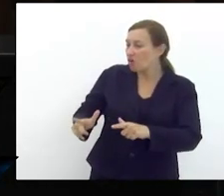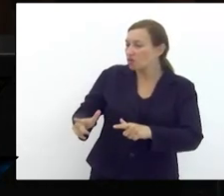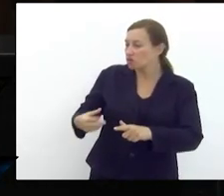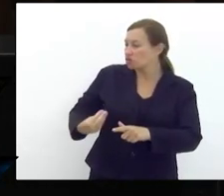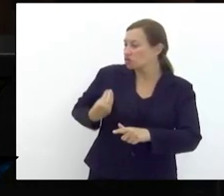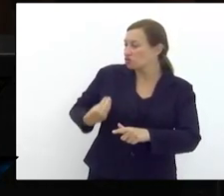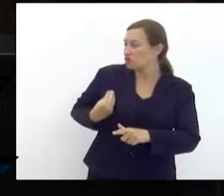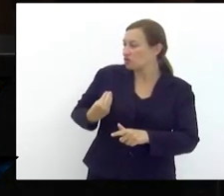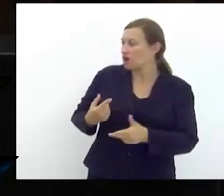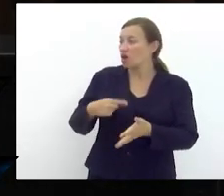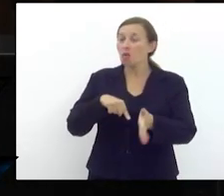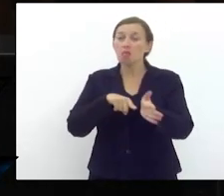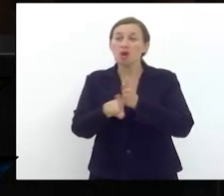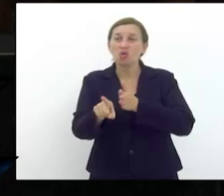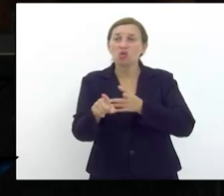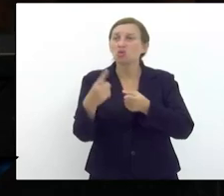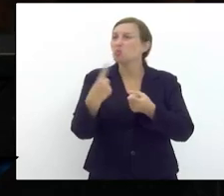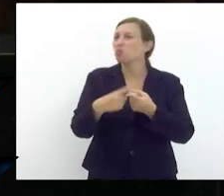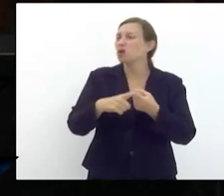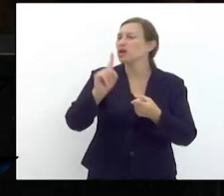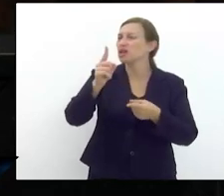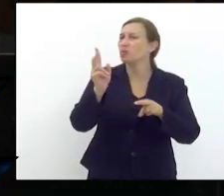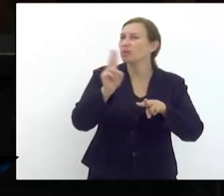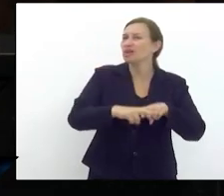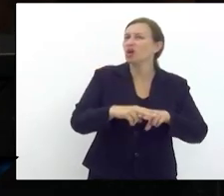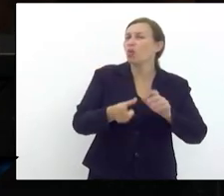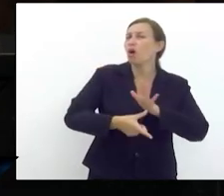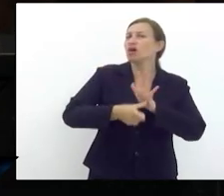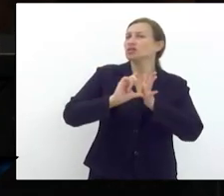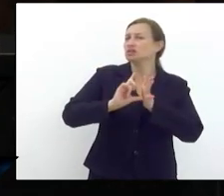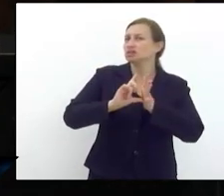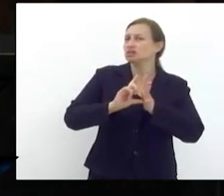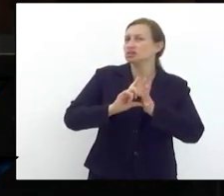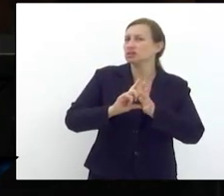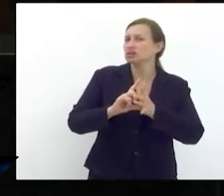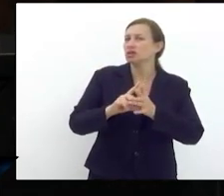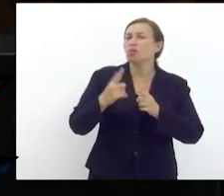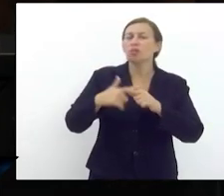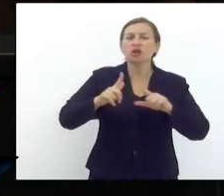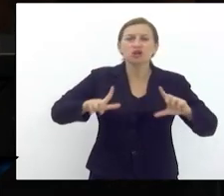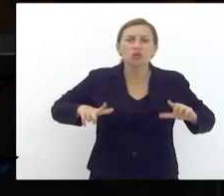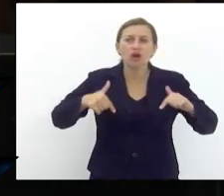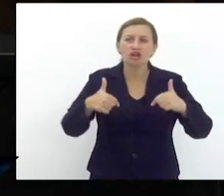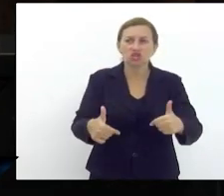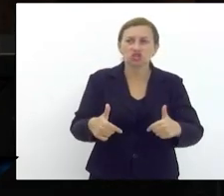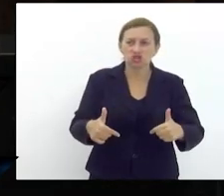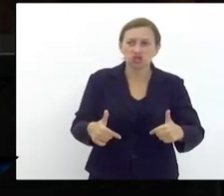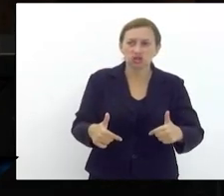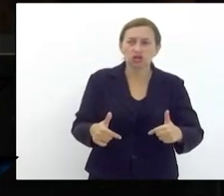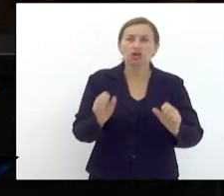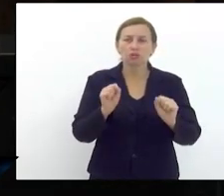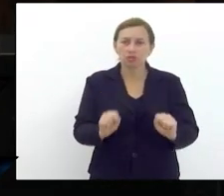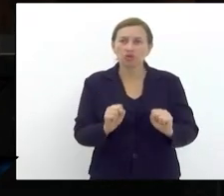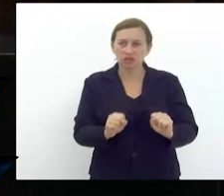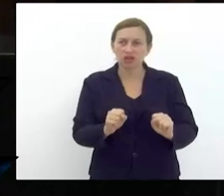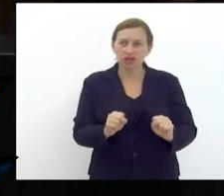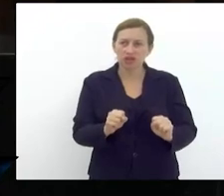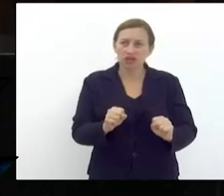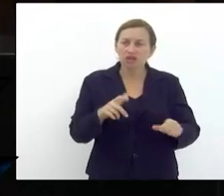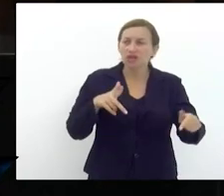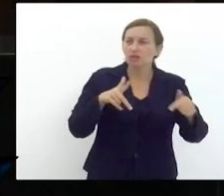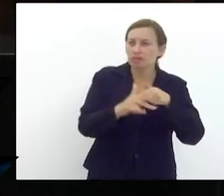agora eu pergunto por que que não prenderam antes porque não fizeram ações que pudessem coibir também